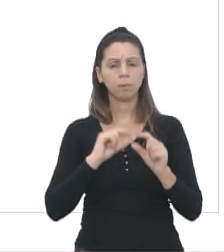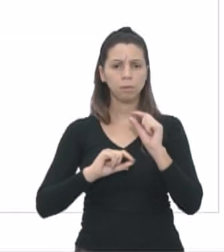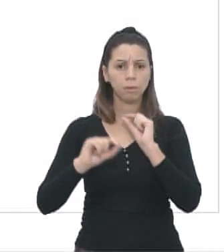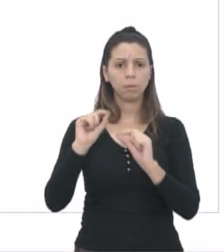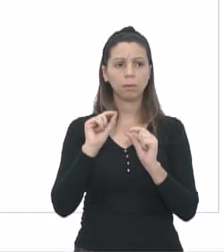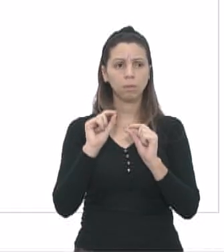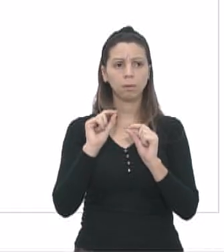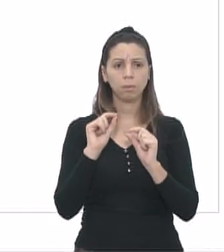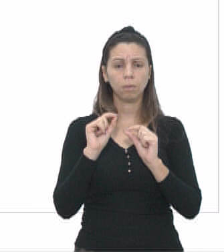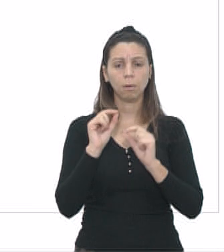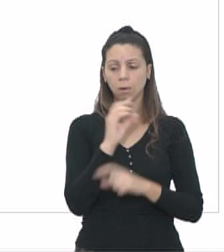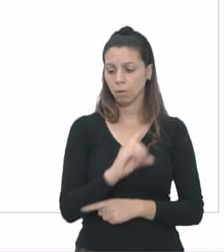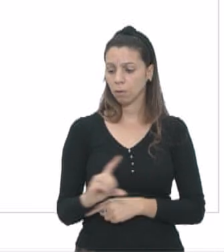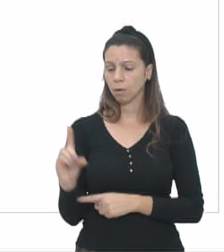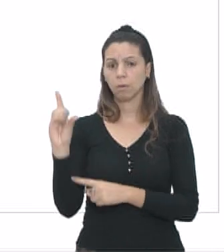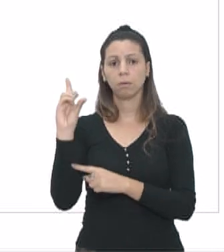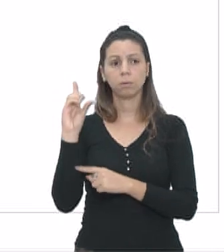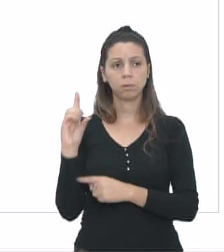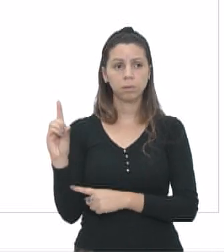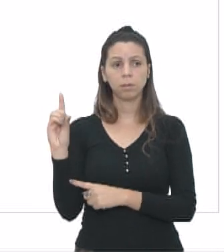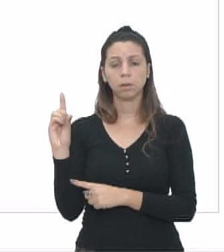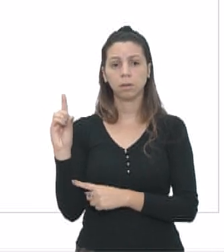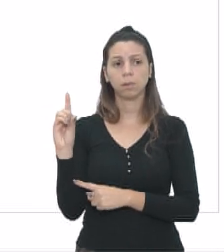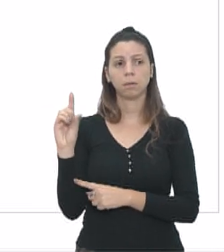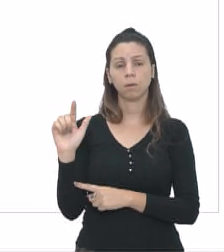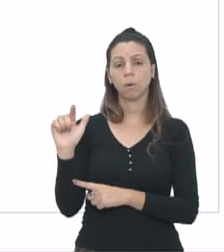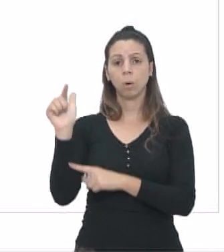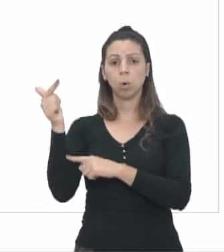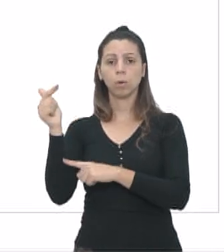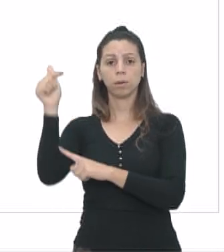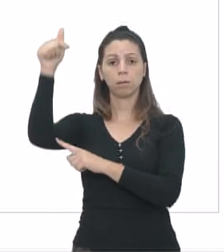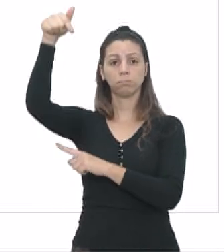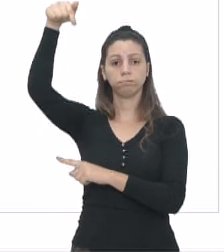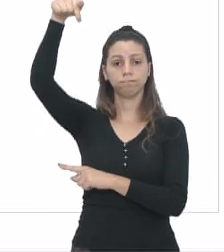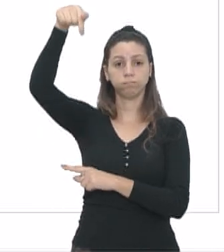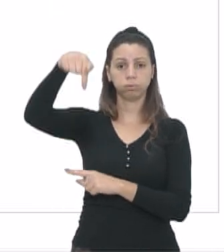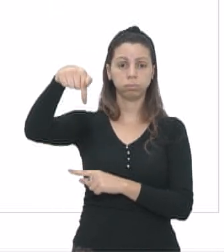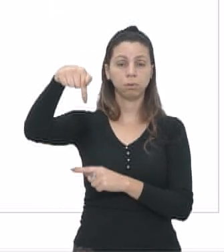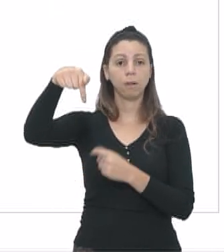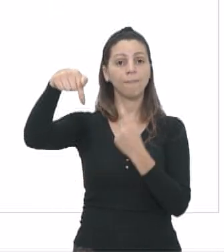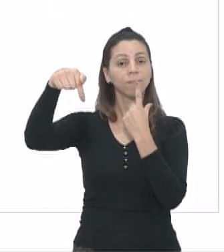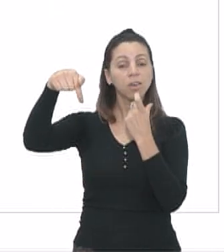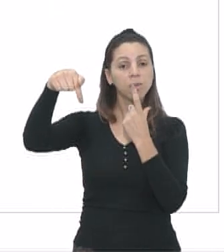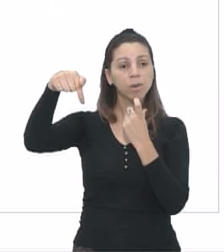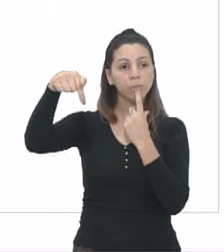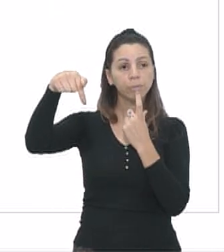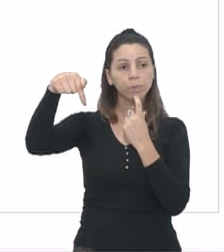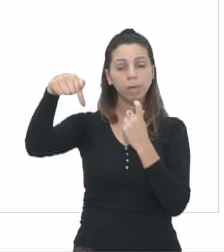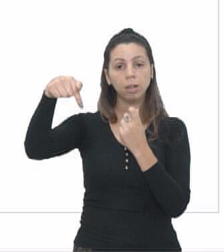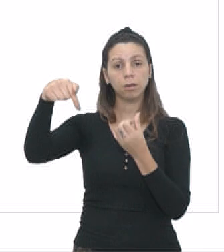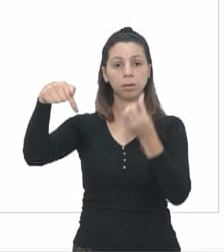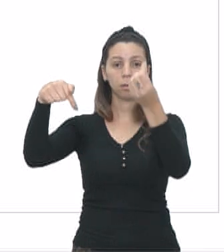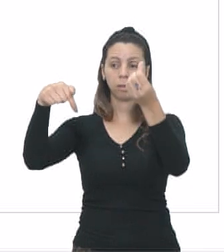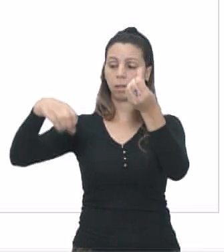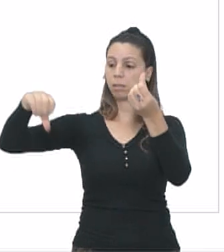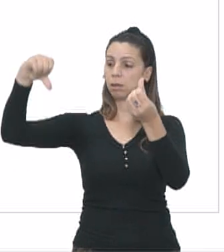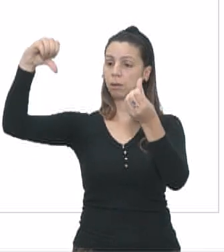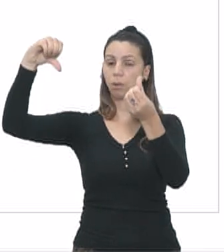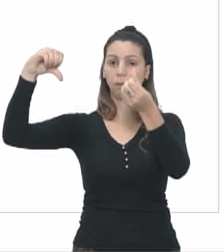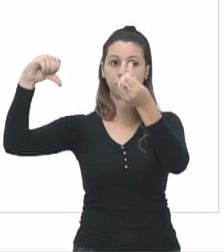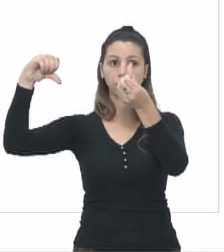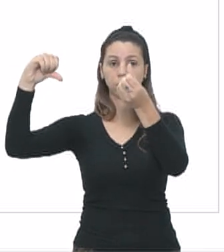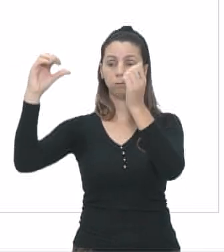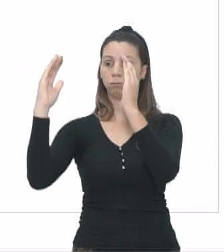no canto direito da tela acabou de aparecer uma outra flechinha vermelha. Ó. Olha ali, ó, entre o 6 e o 9, saindo daquele